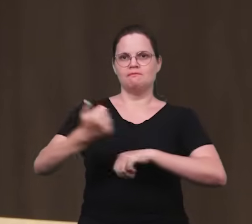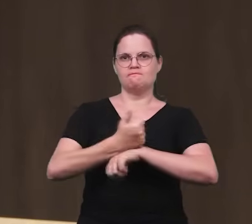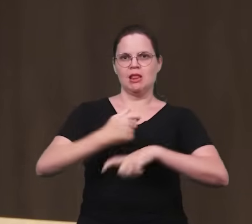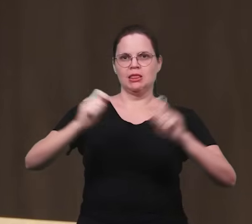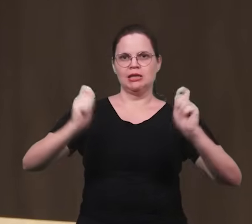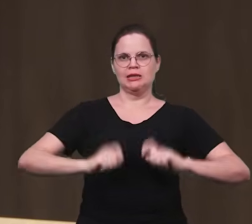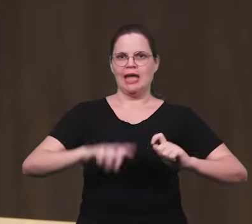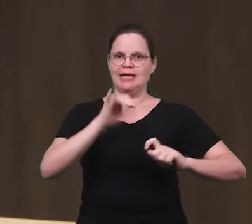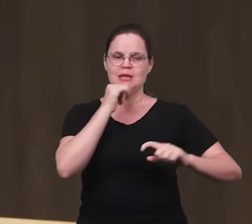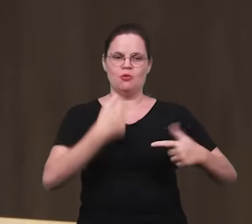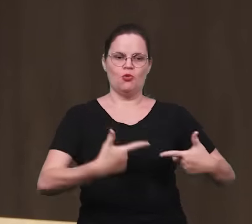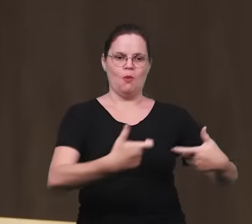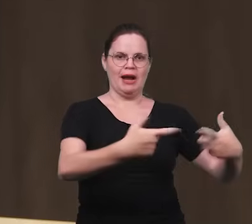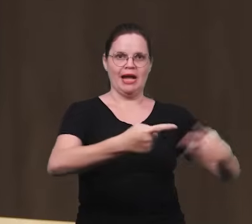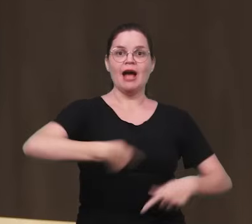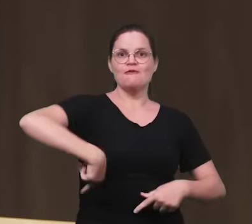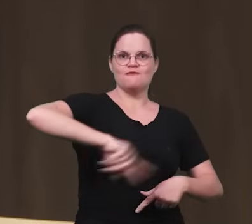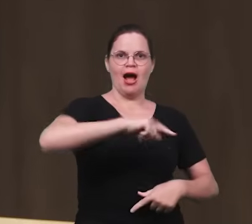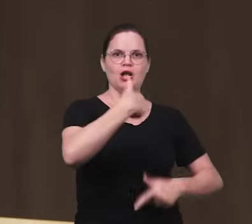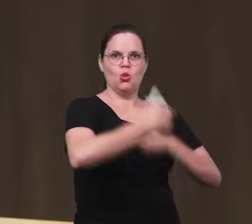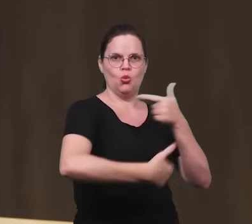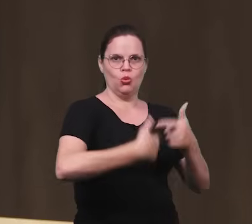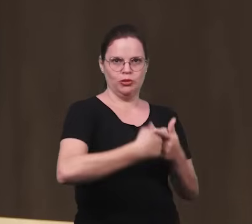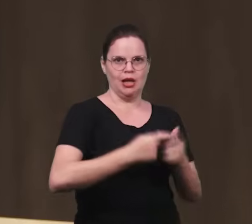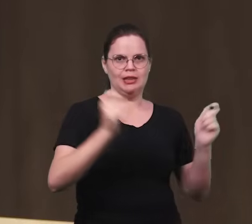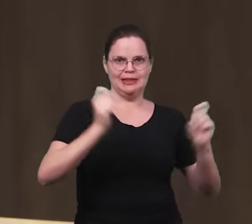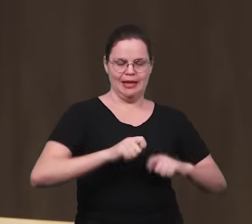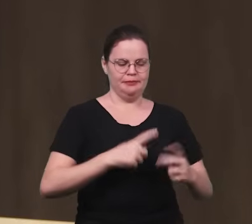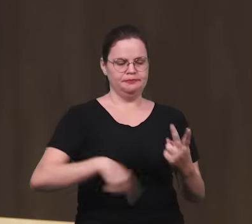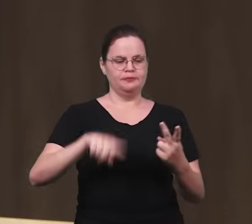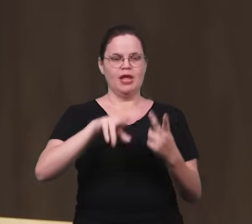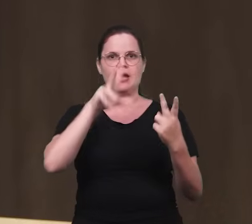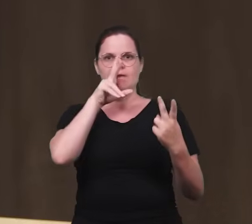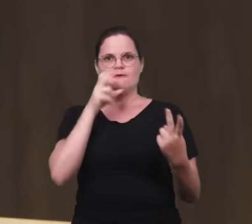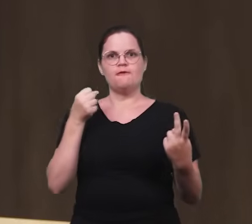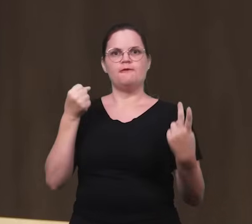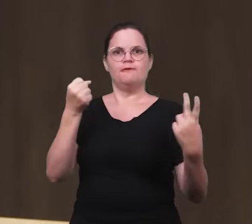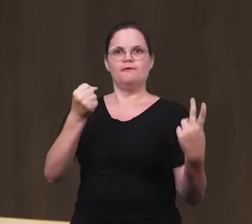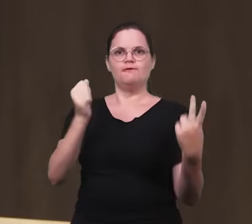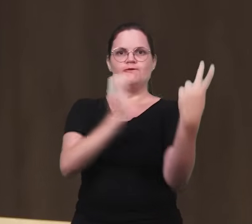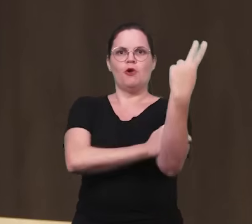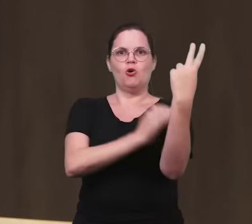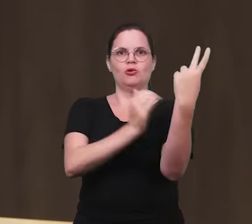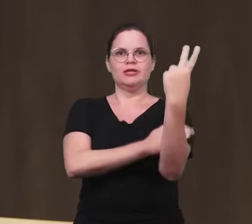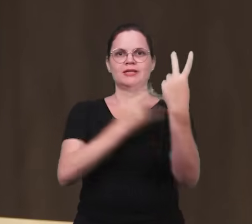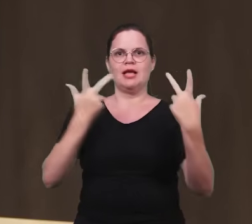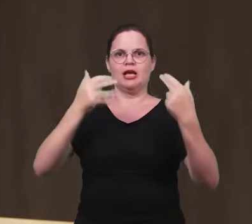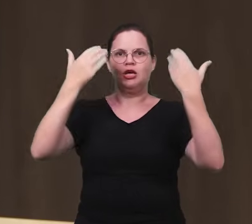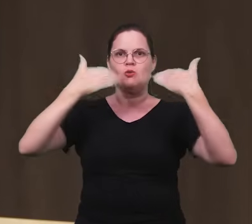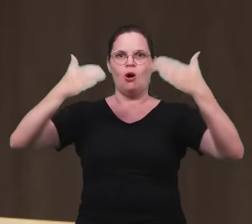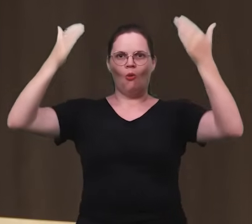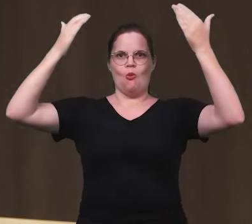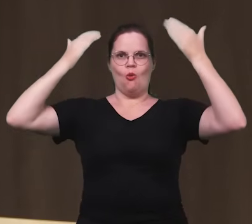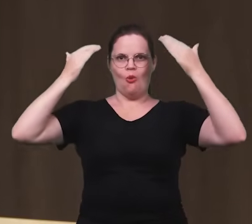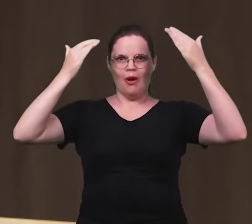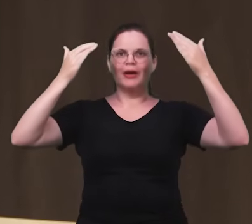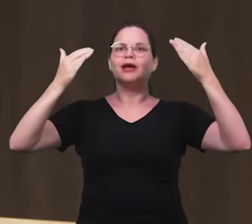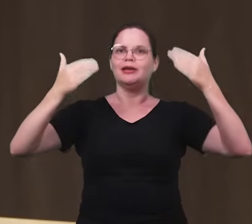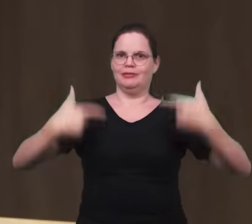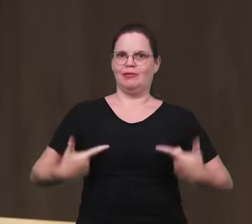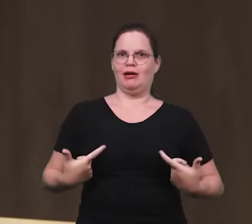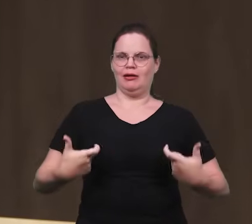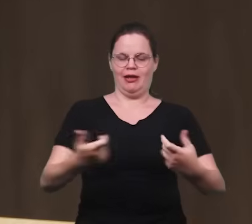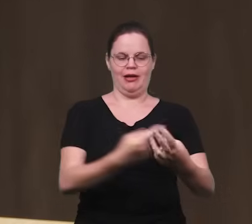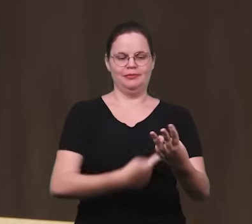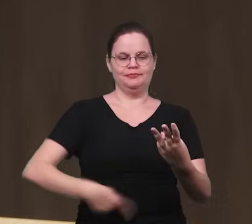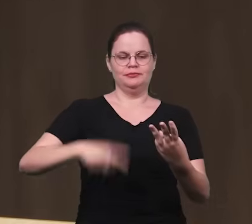em uma guerra, tem força como atributos de reis e guerreiros, tem capacidade